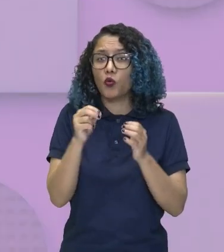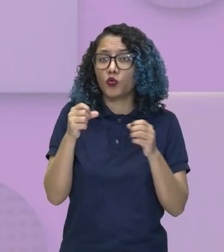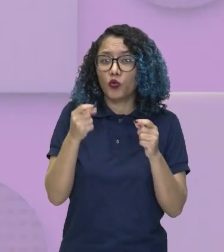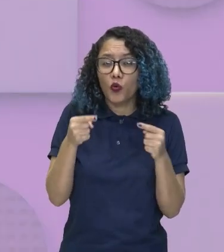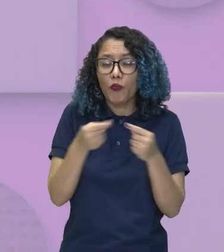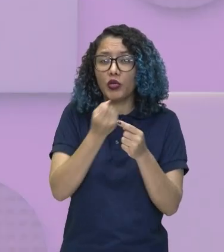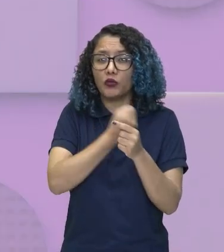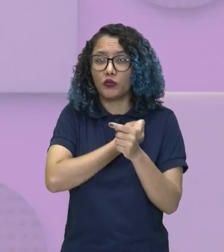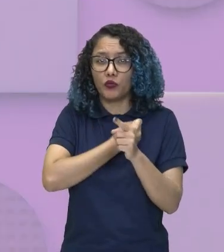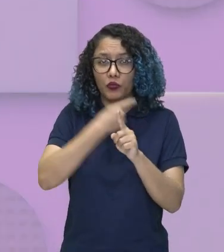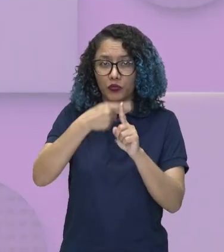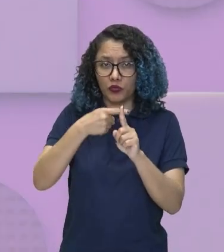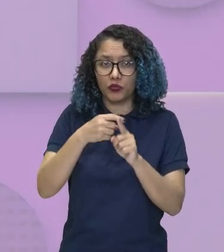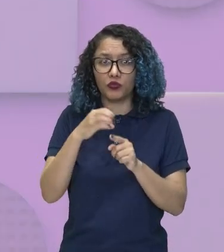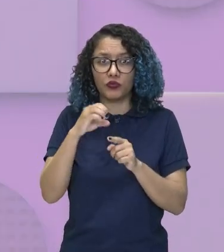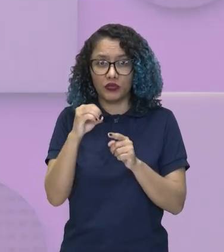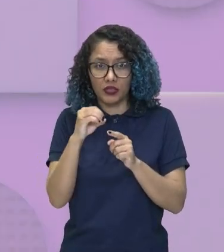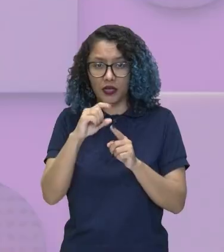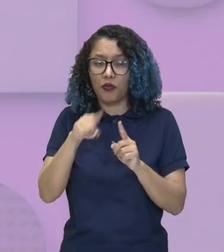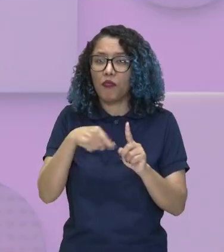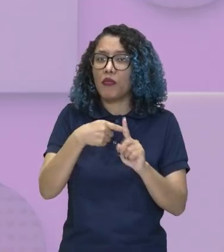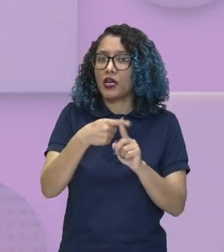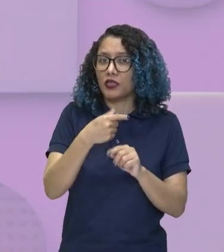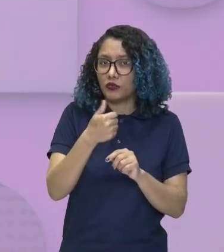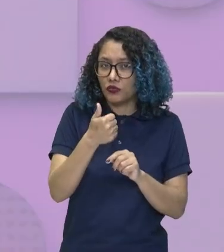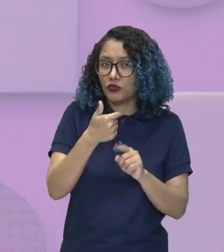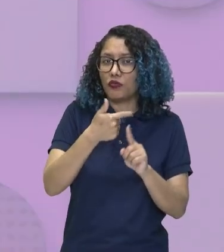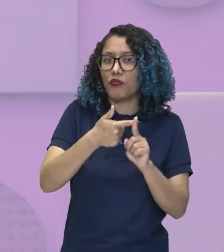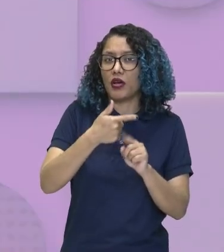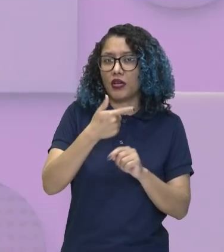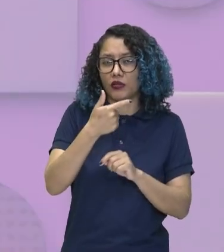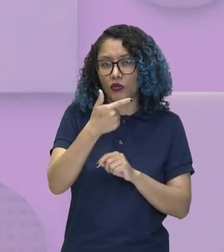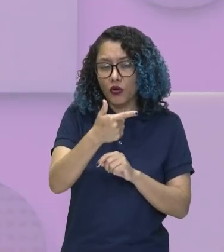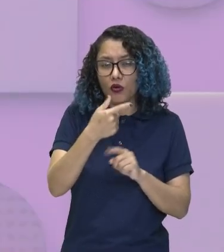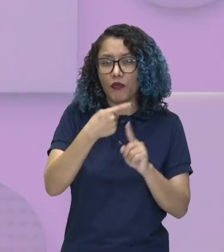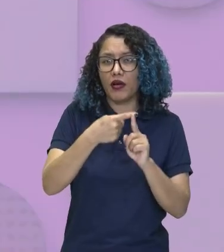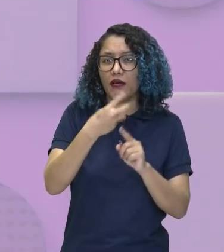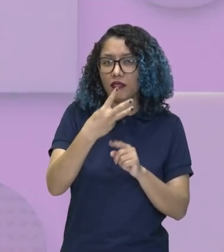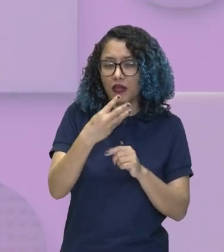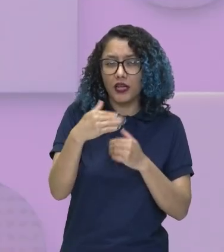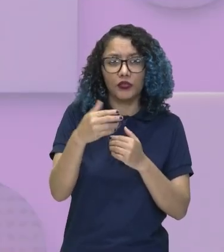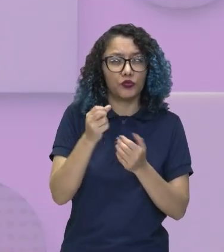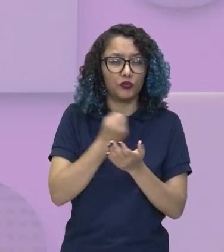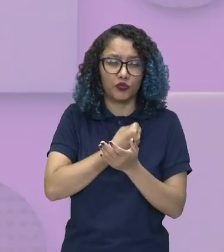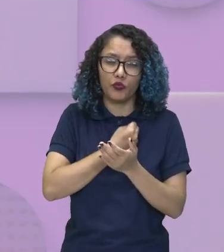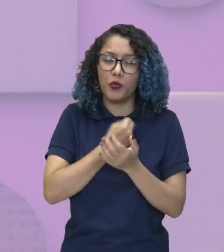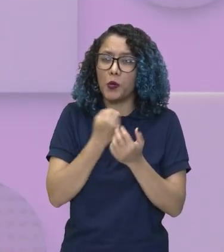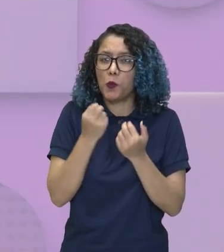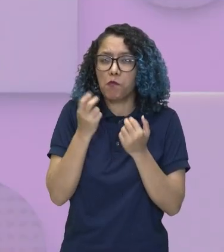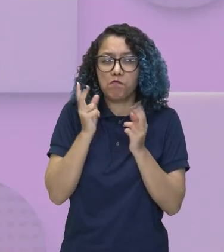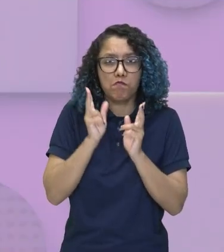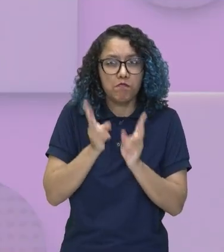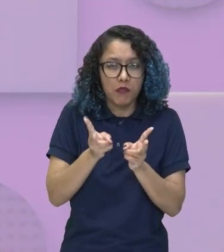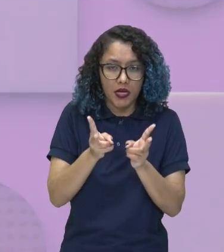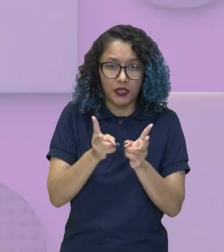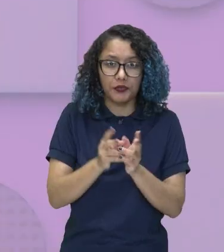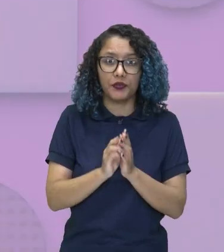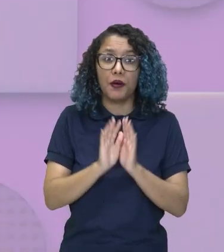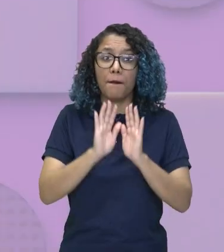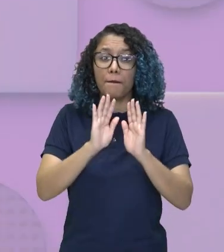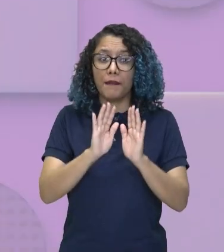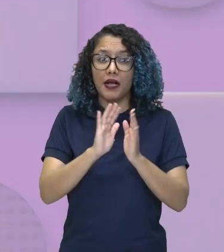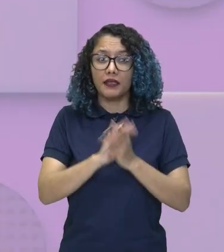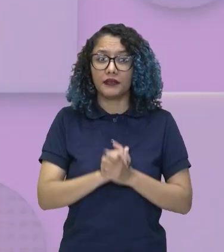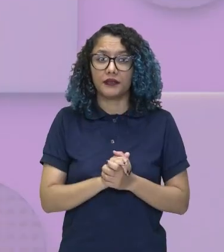positivos. Então é o 0, mais 1, mais 2, mais 3, são os mesmos números. Quando a gente passou a trabalhar com os